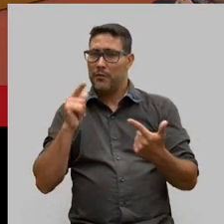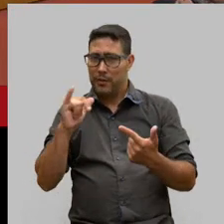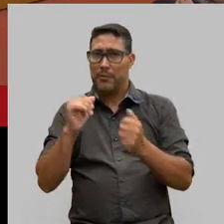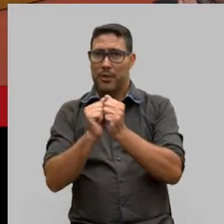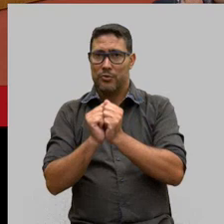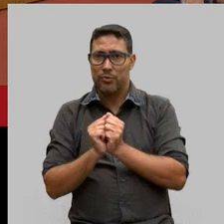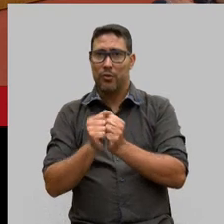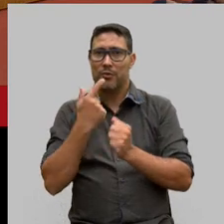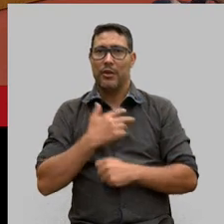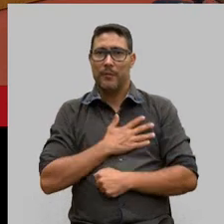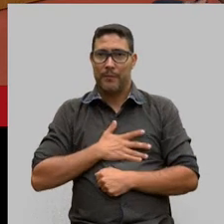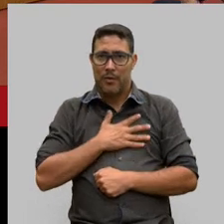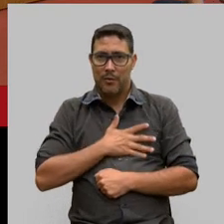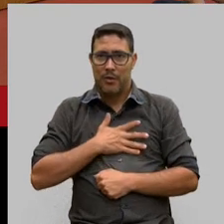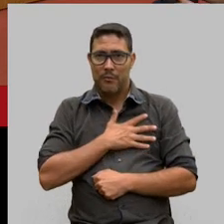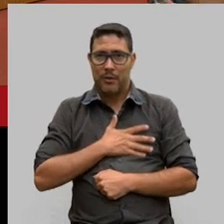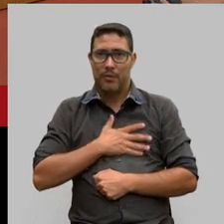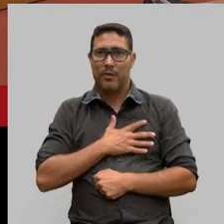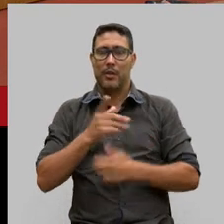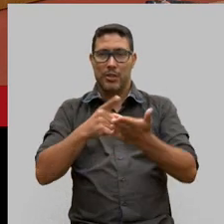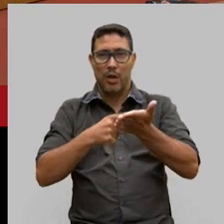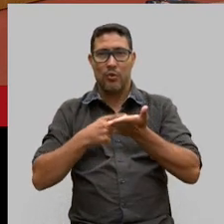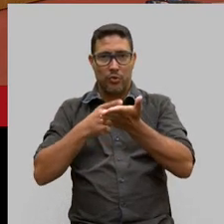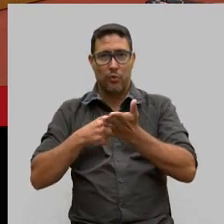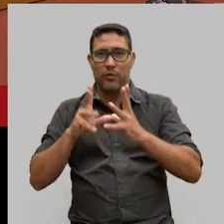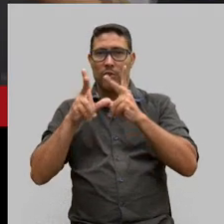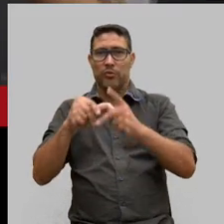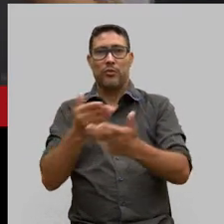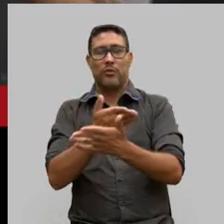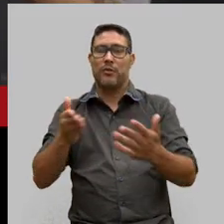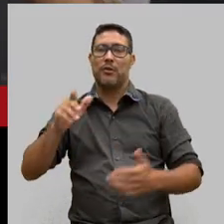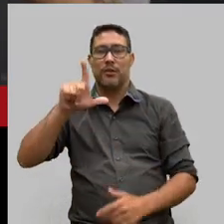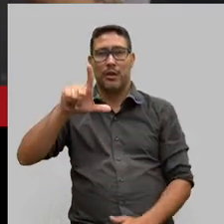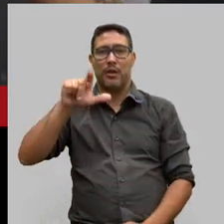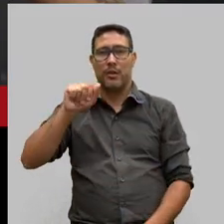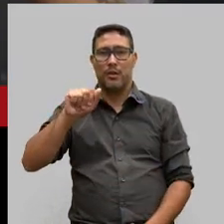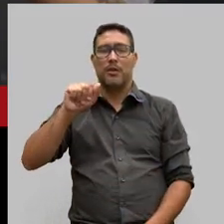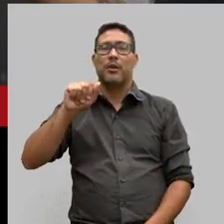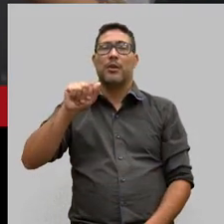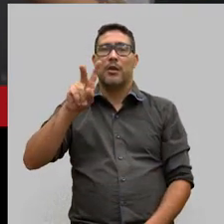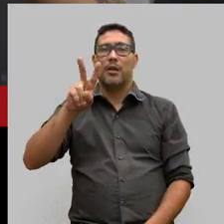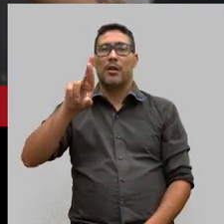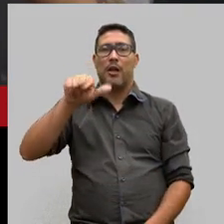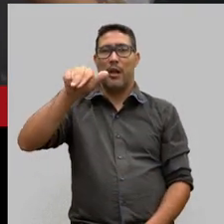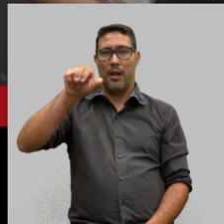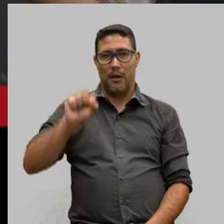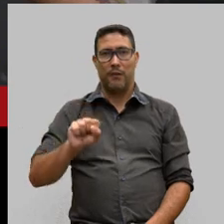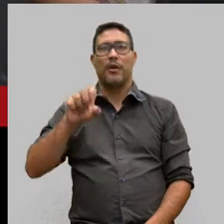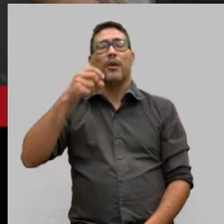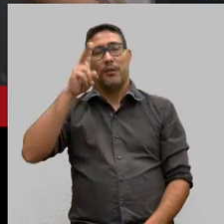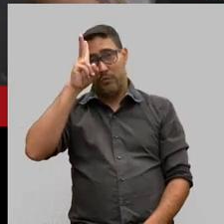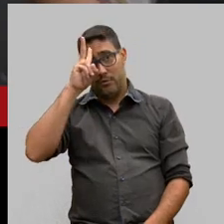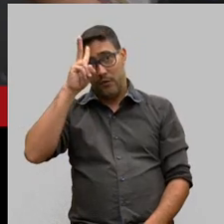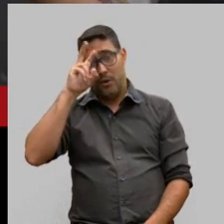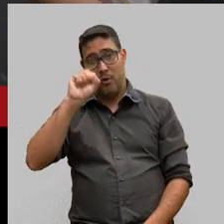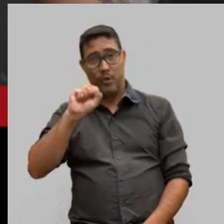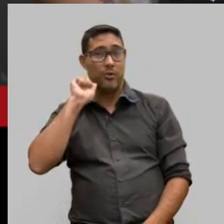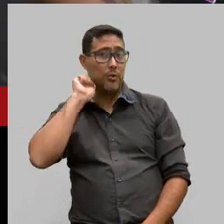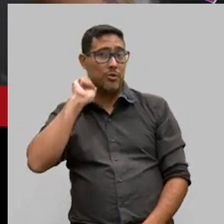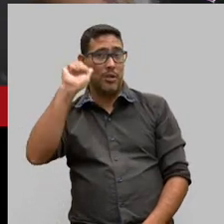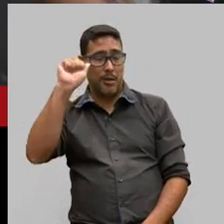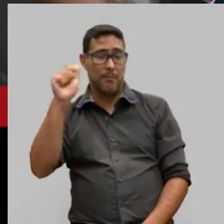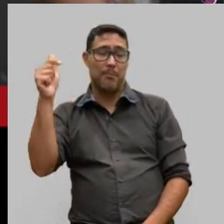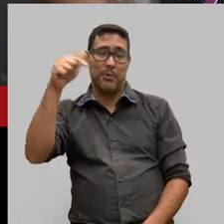honra queria deixar o convite a todos vocês Será em Lavras segunda-feira dia 8 de abril às 18:30 no salão de